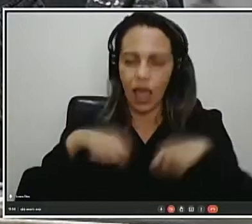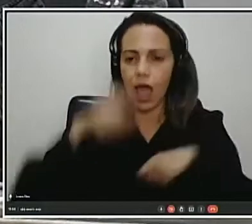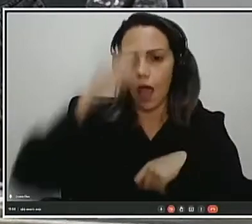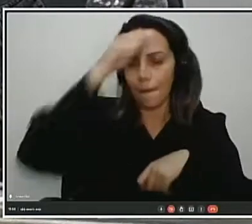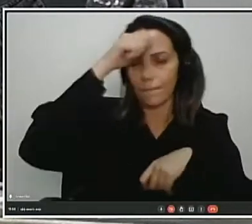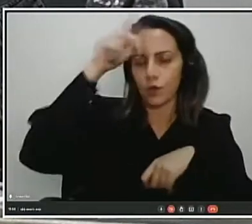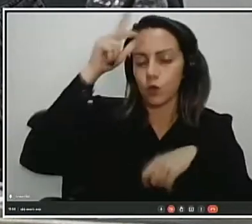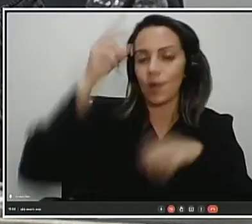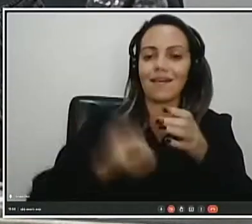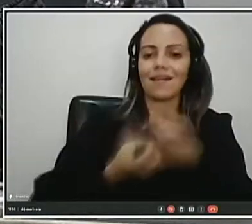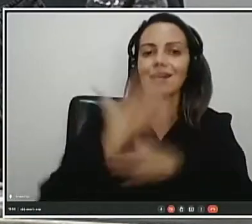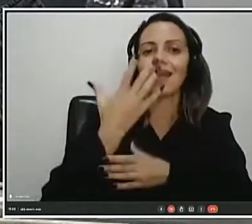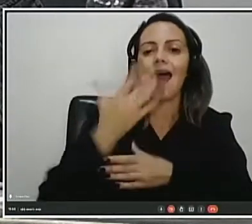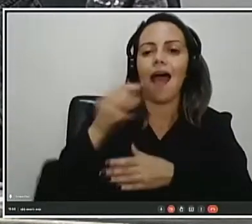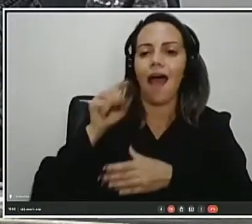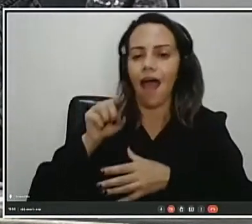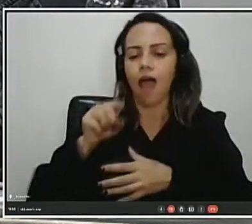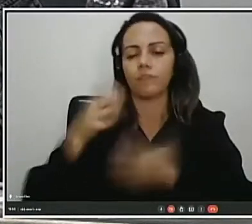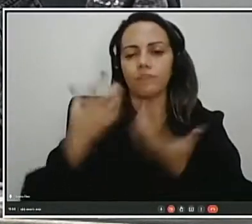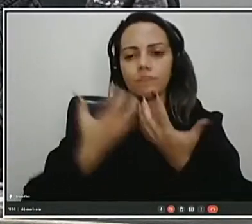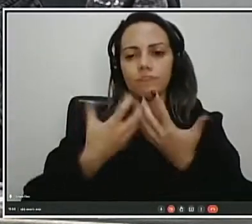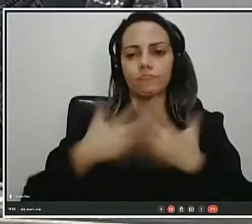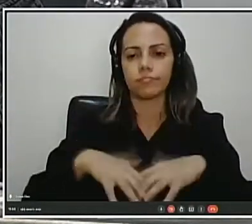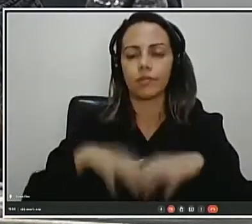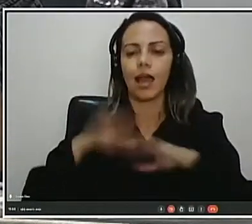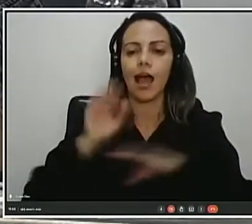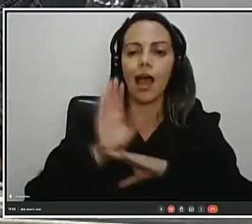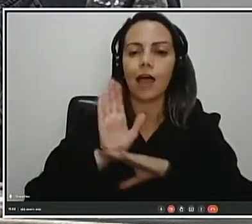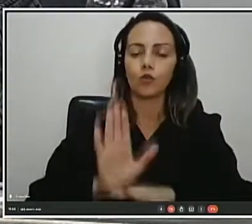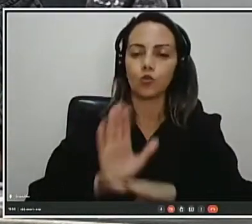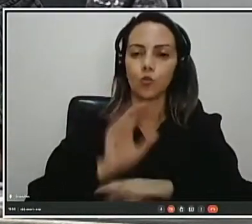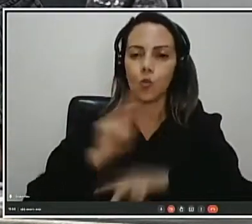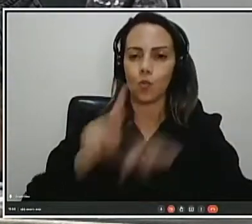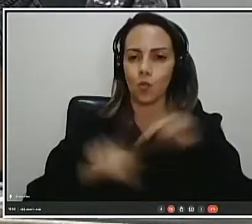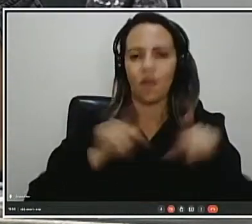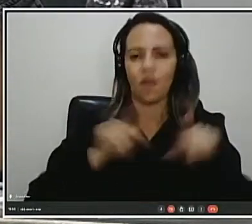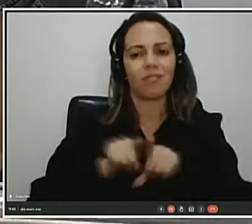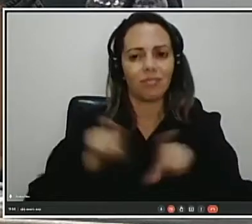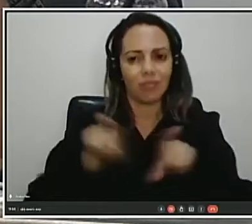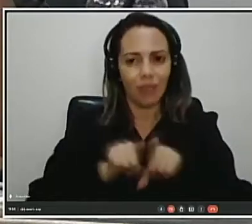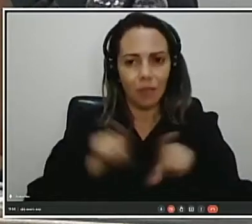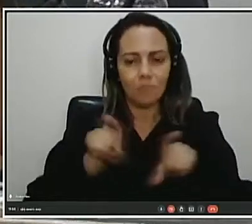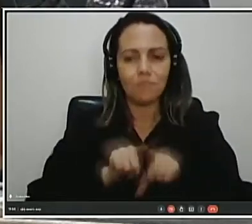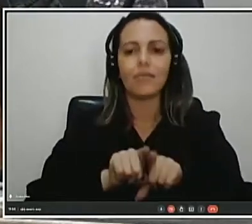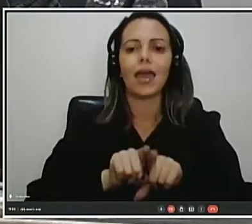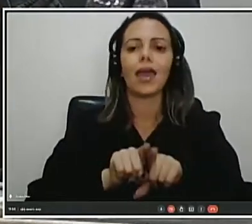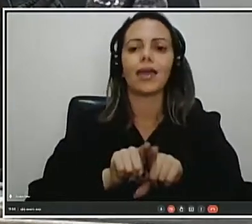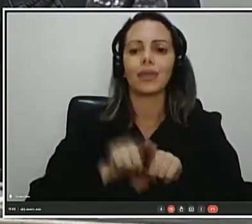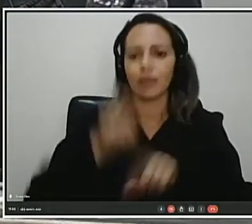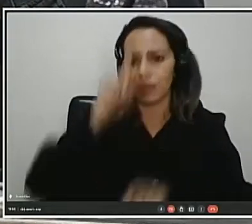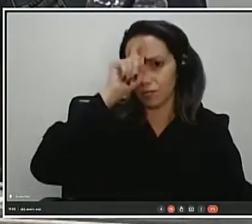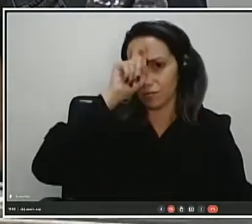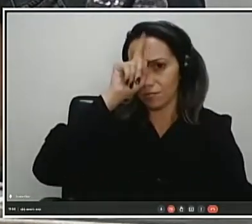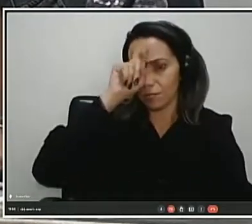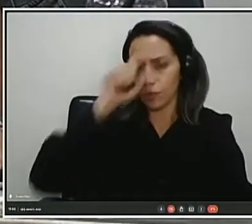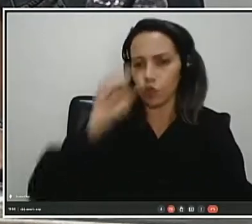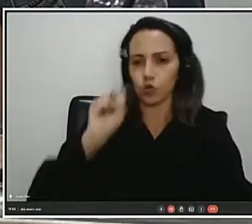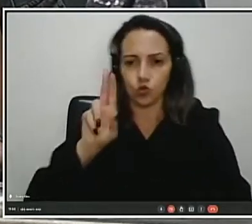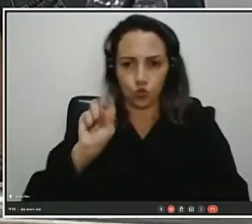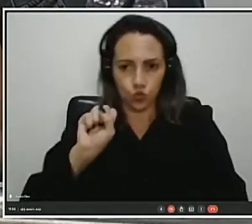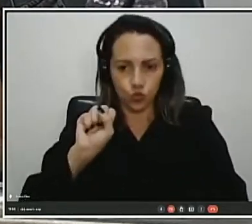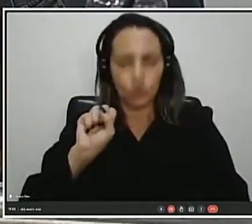criar esse mecanismo de ajuda a postos de saúde também podiam contemplar, porque